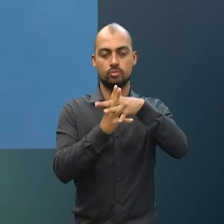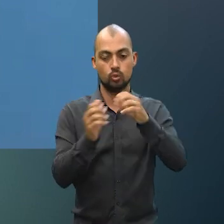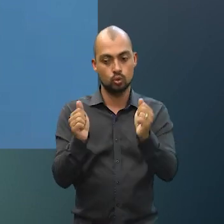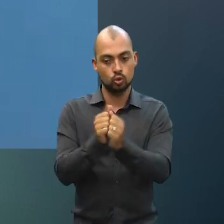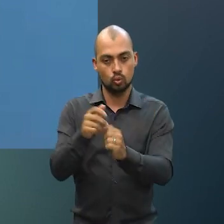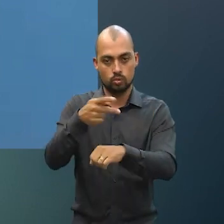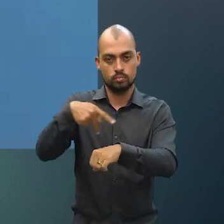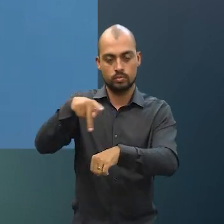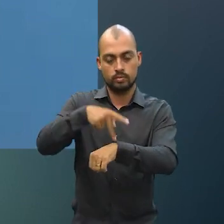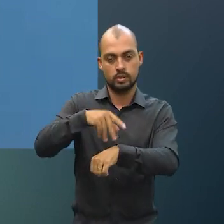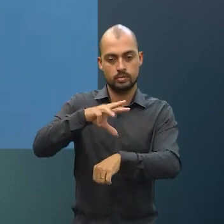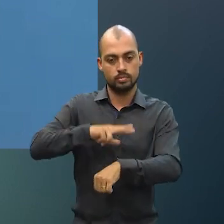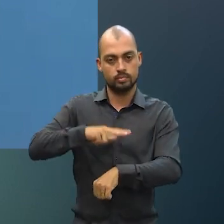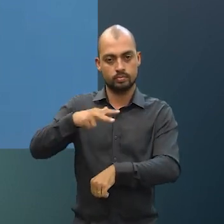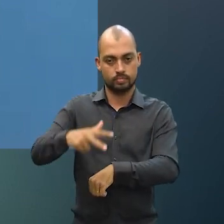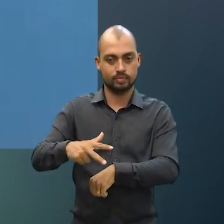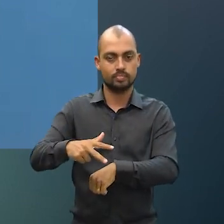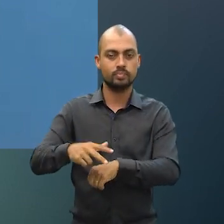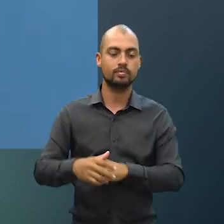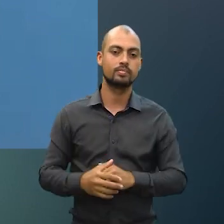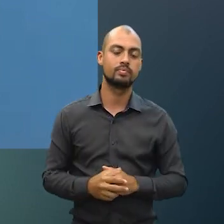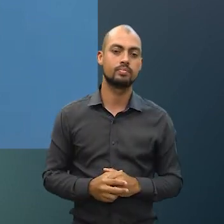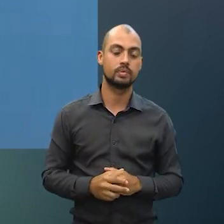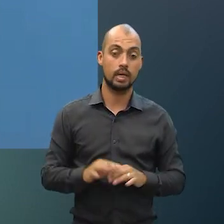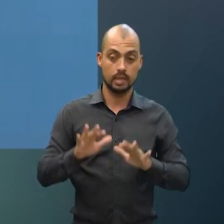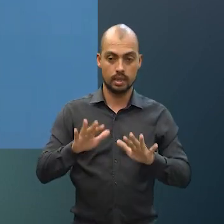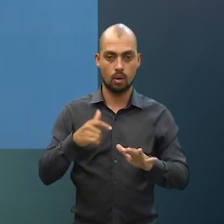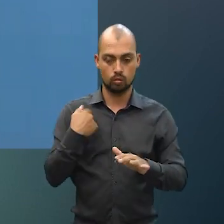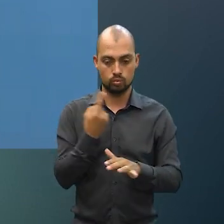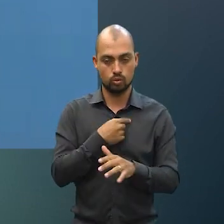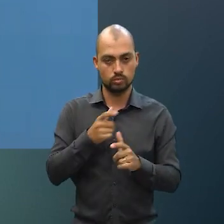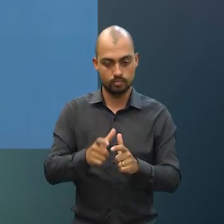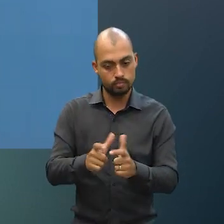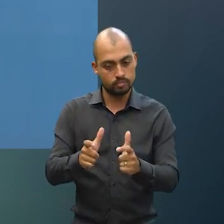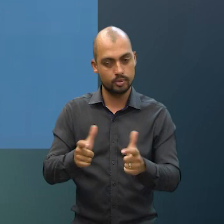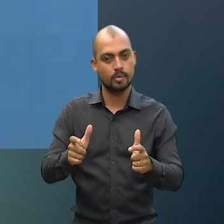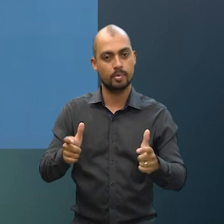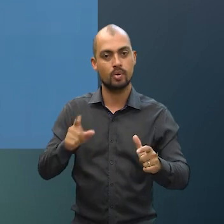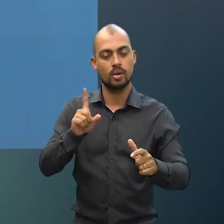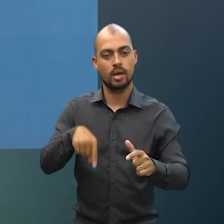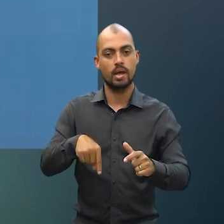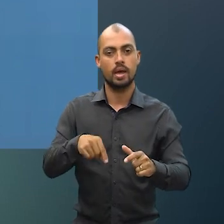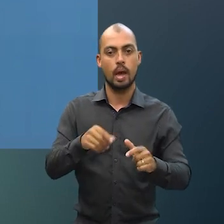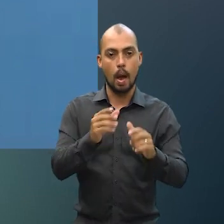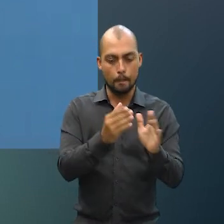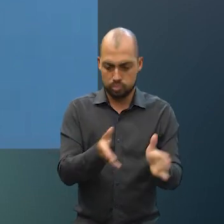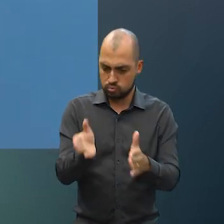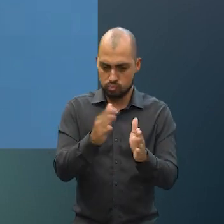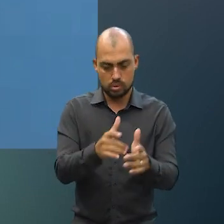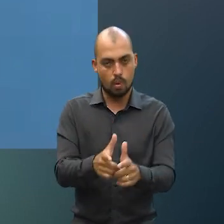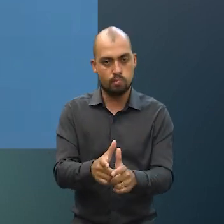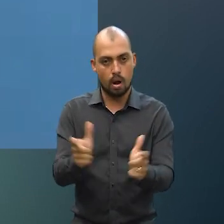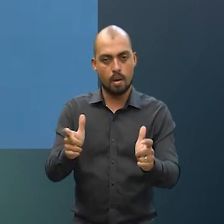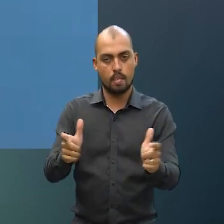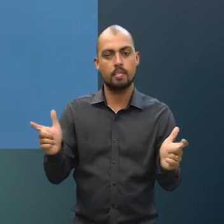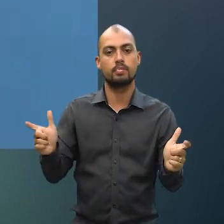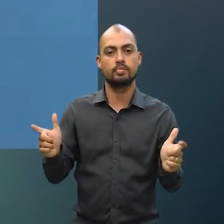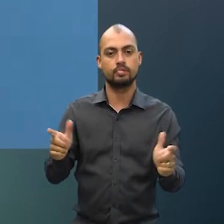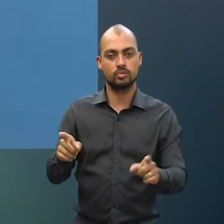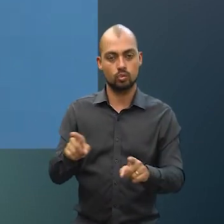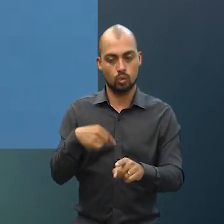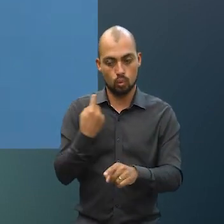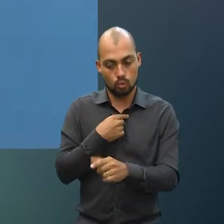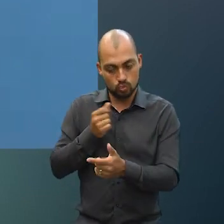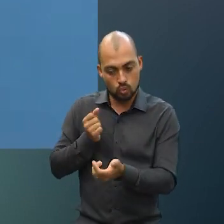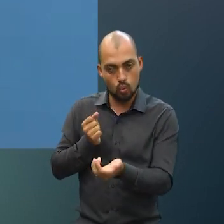Então, o nosso crescimento ele se baseia hoje no aumento de produtividade da fábrica. Estamos comprando uma